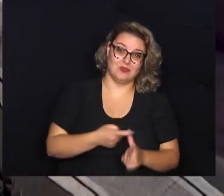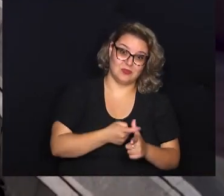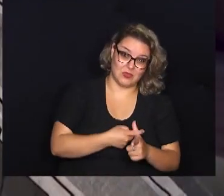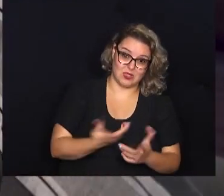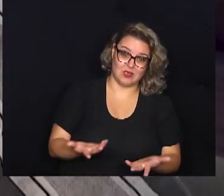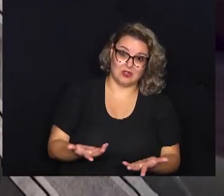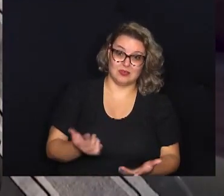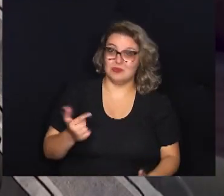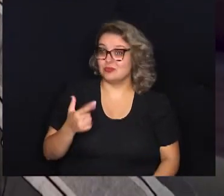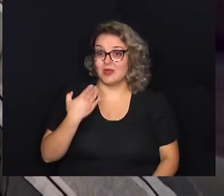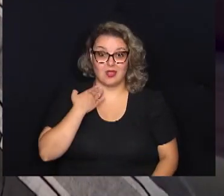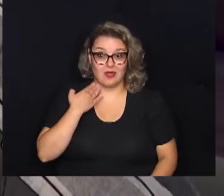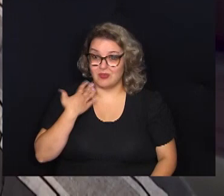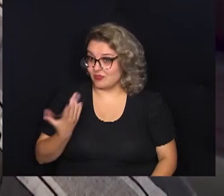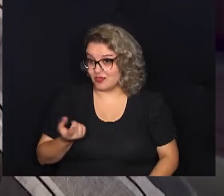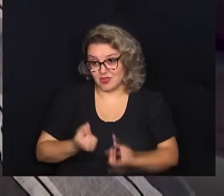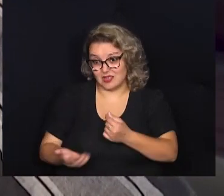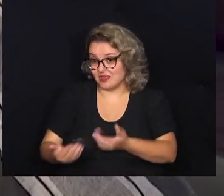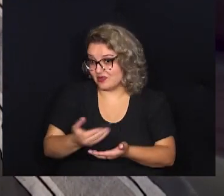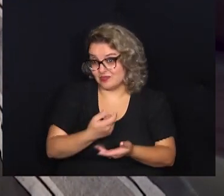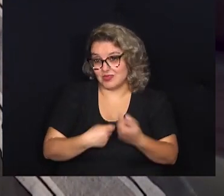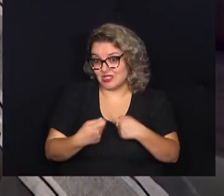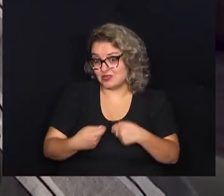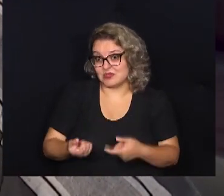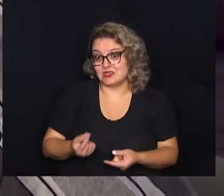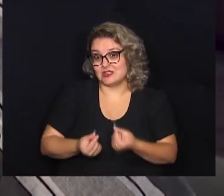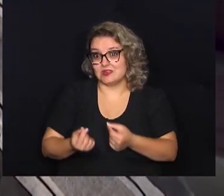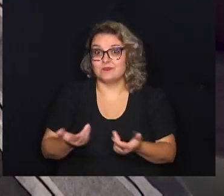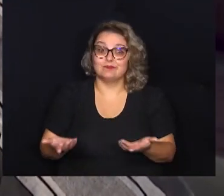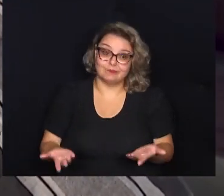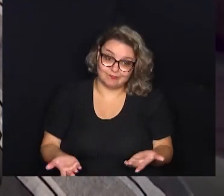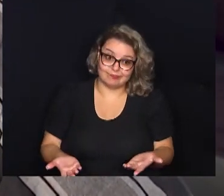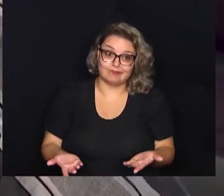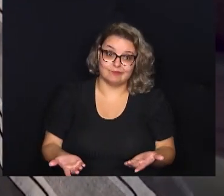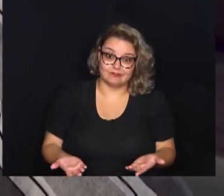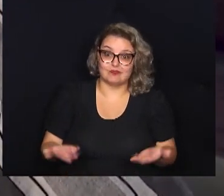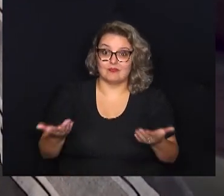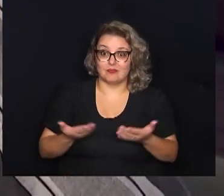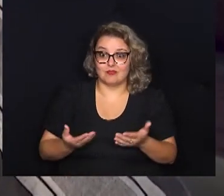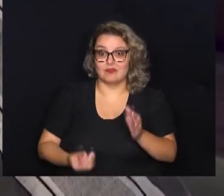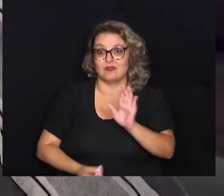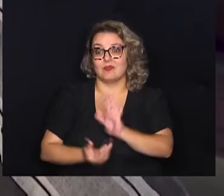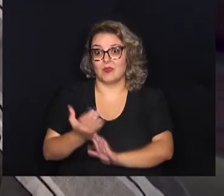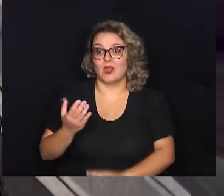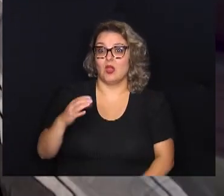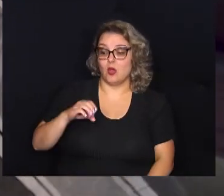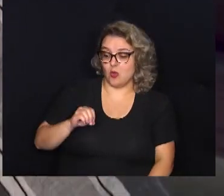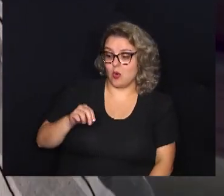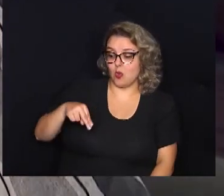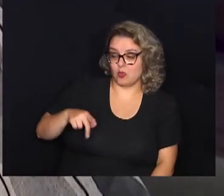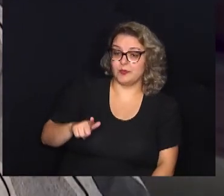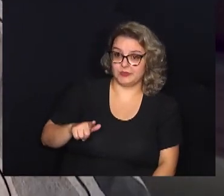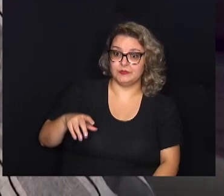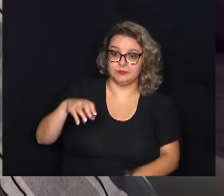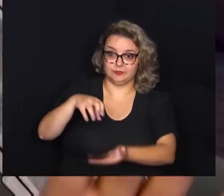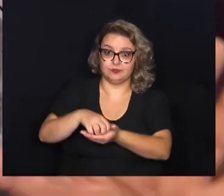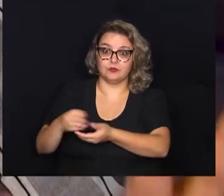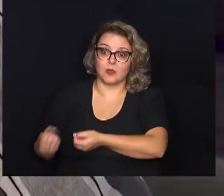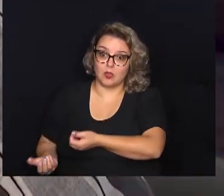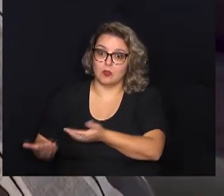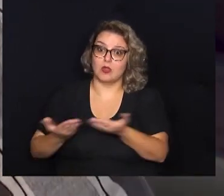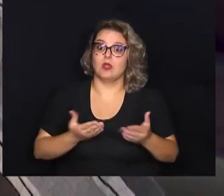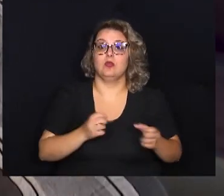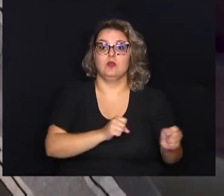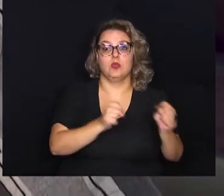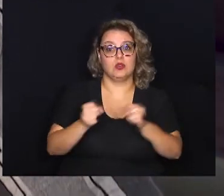conta bancária temos para poder arrecadar e administrar dinheiro. Então, agora nós estamos constituindo essa ONG para justamente apresentar ao poder